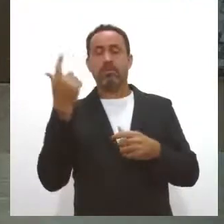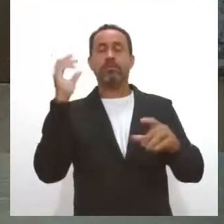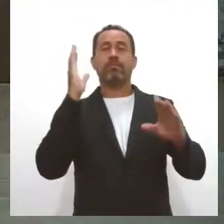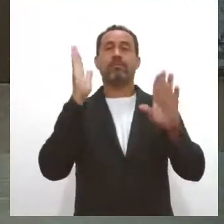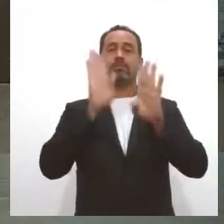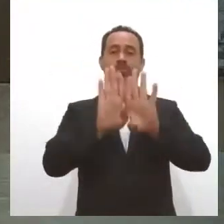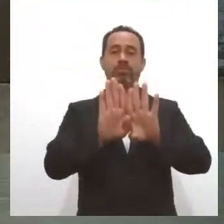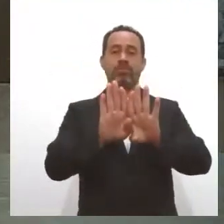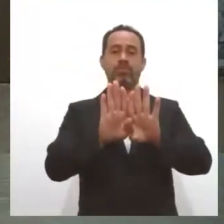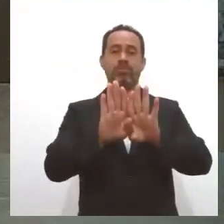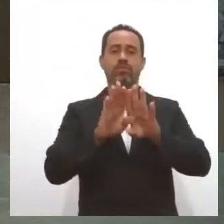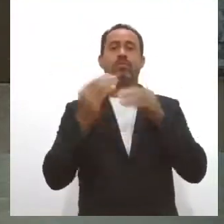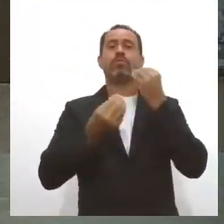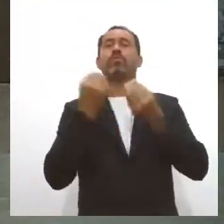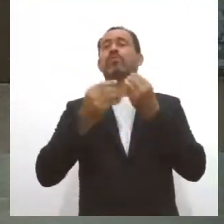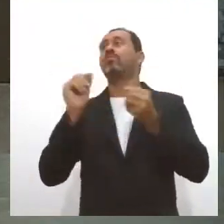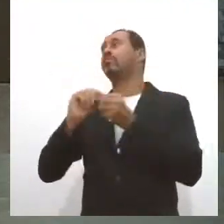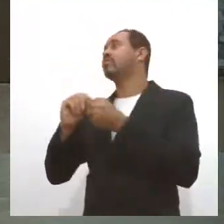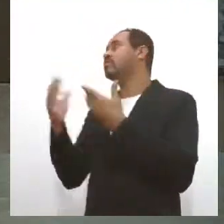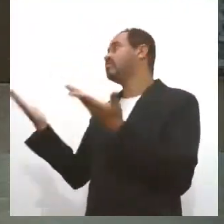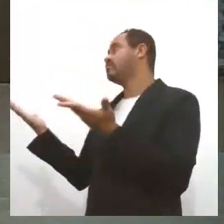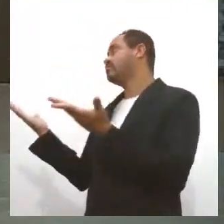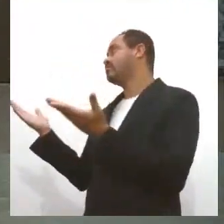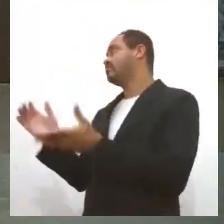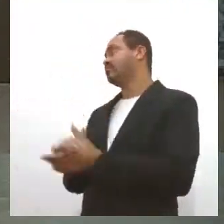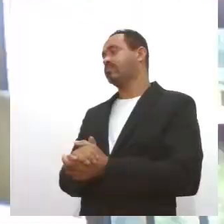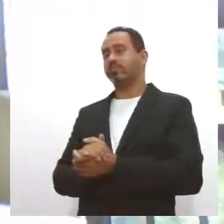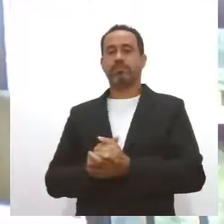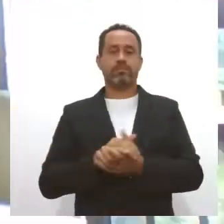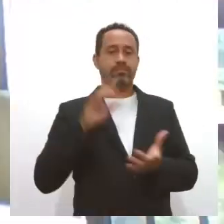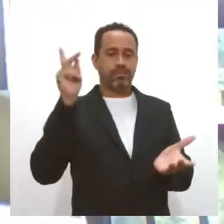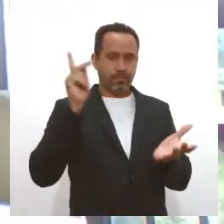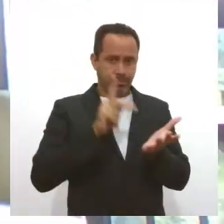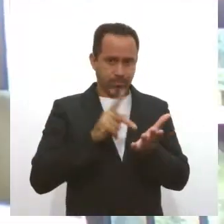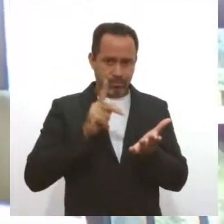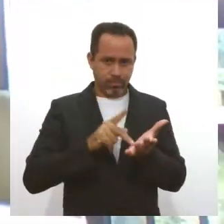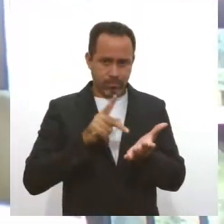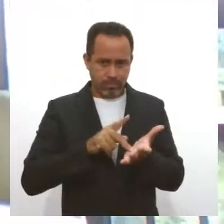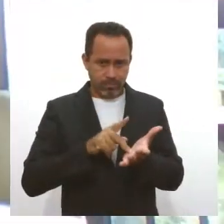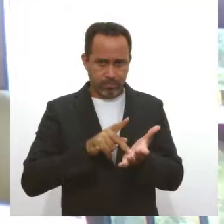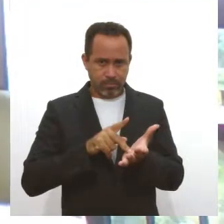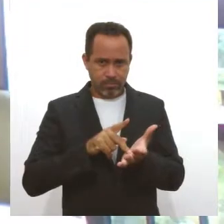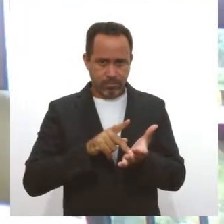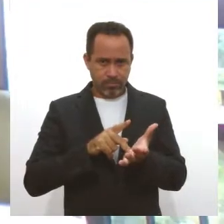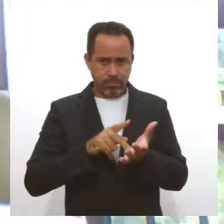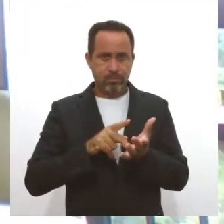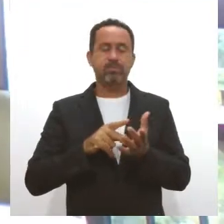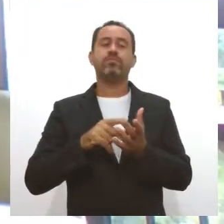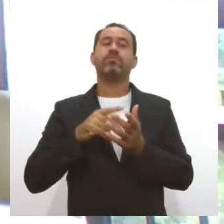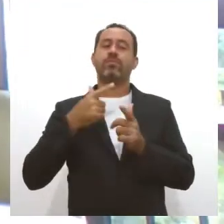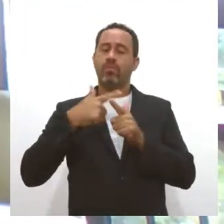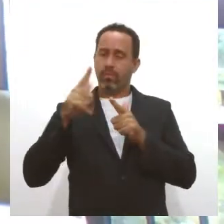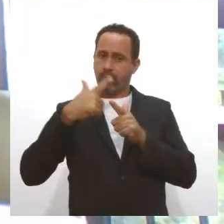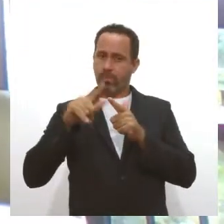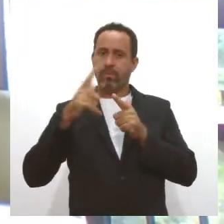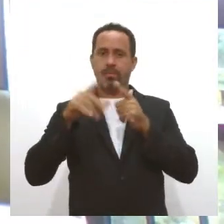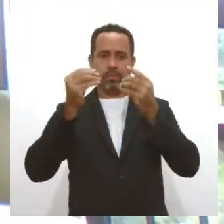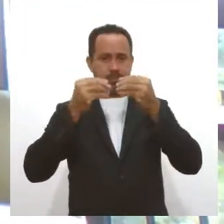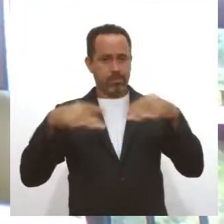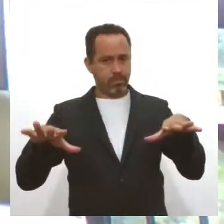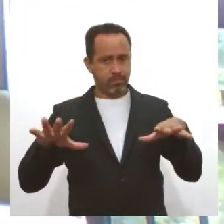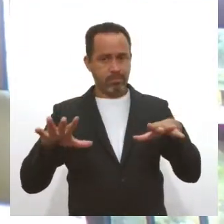fechado. Não é isso, doutora Elza? Isso, Valquíria, a situação realmente é uma situação grave. O Ministério Público vem